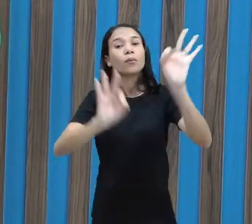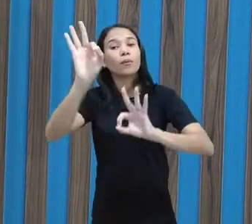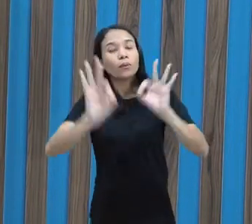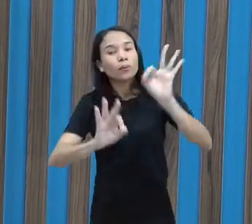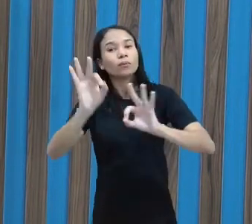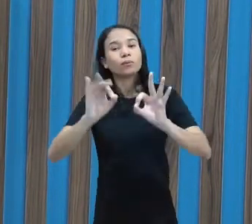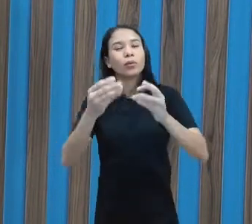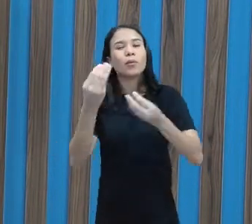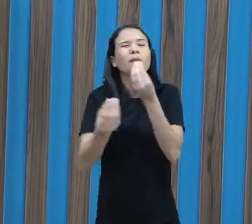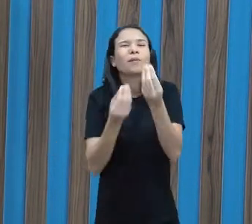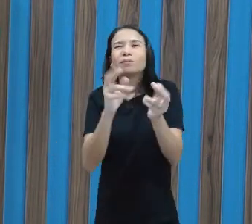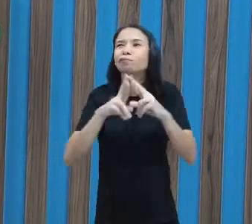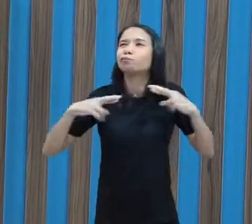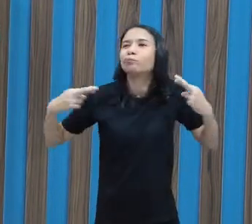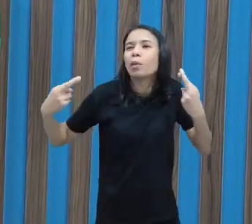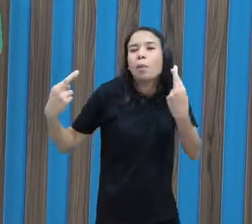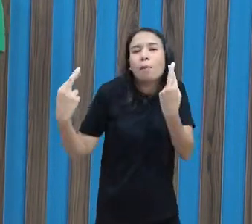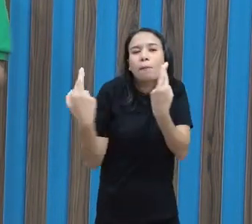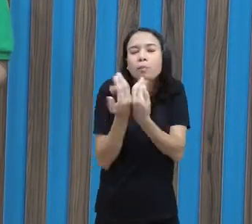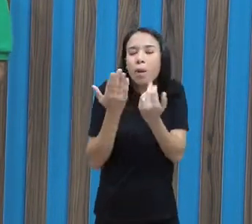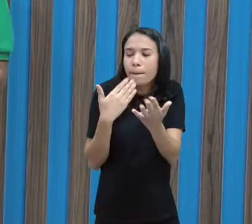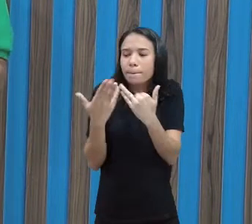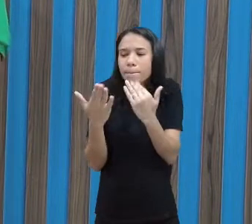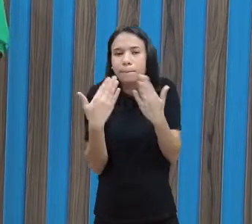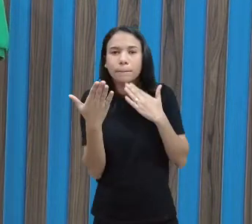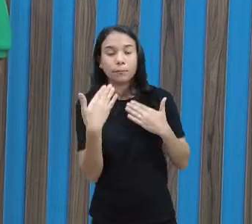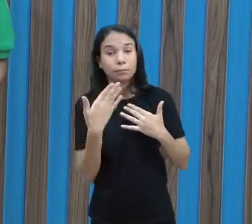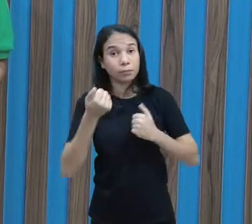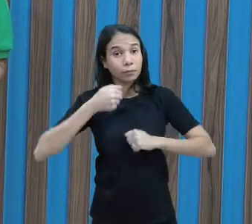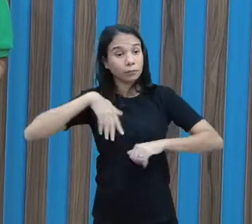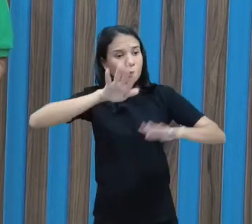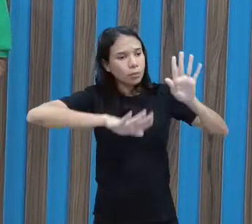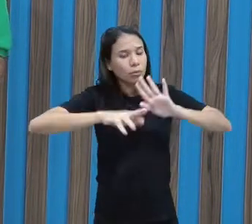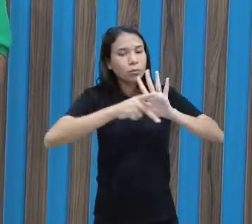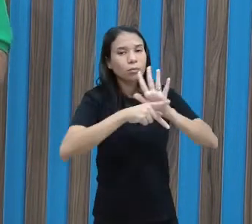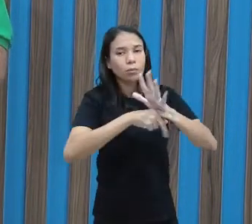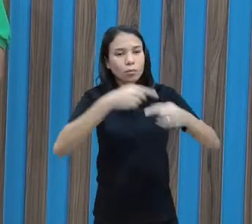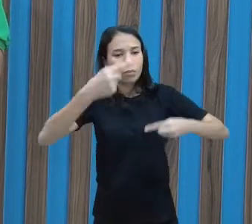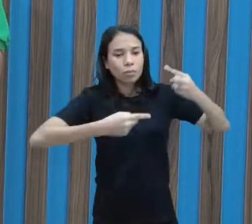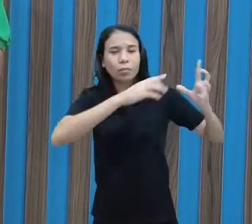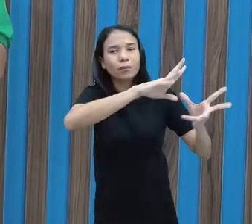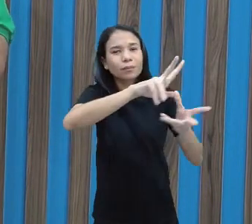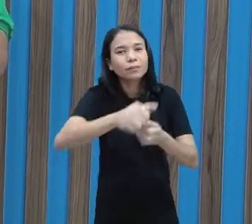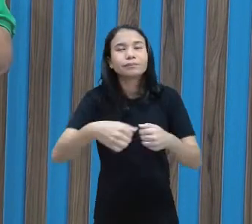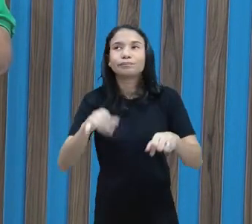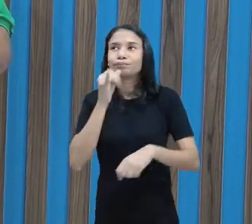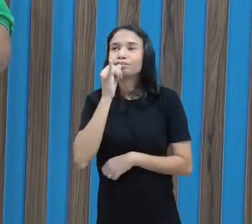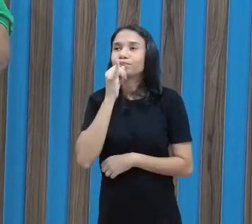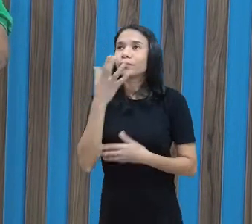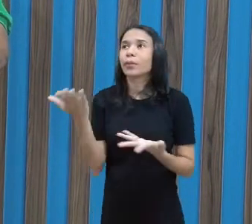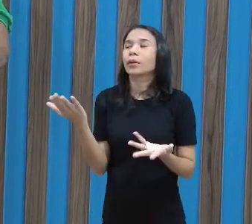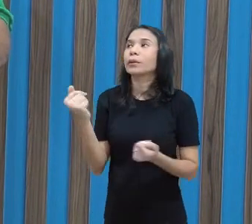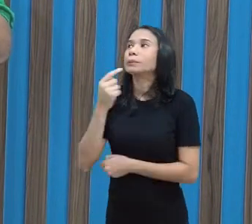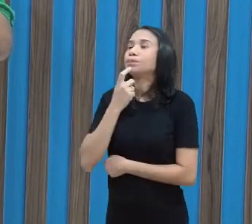alguns encontros para tratar dessa geopolítica, né? Para tratar de como